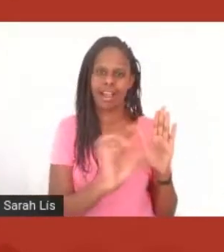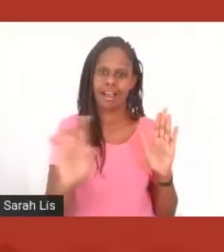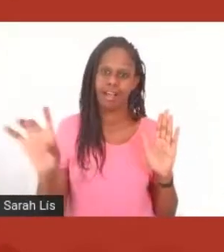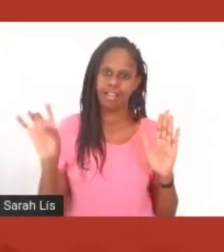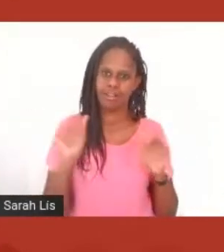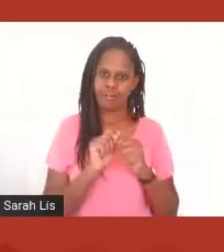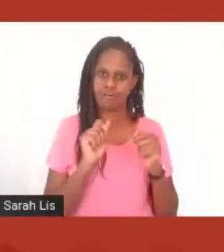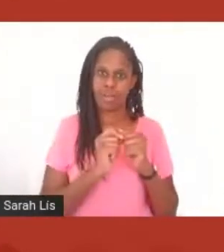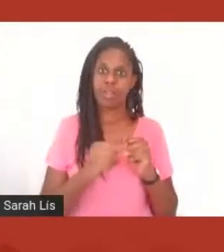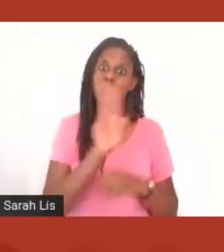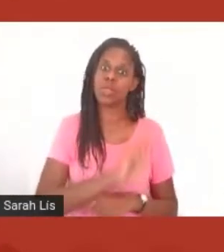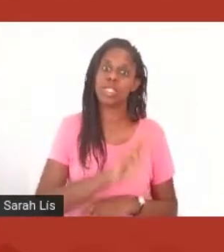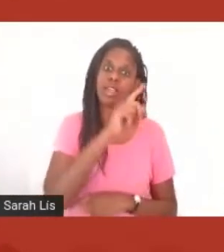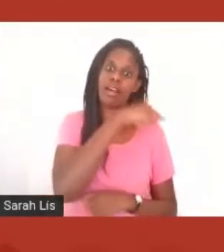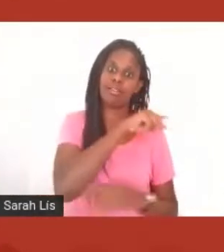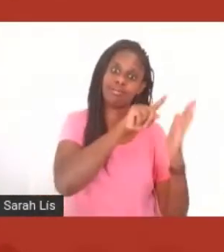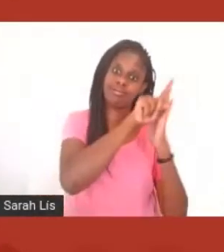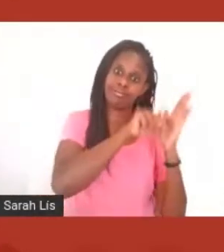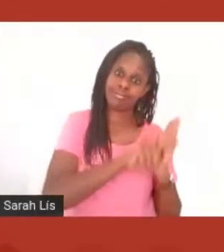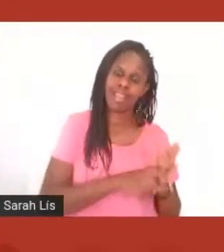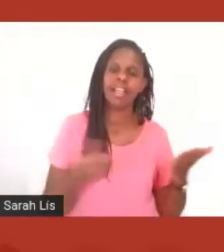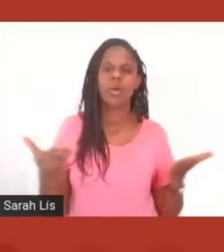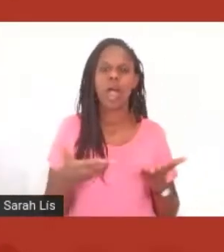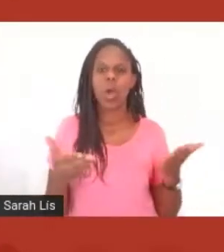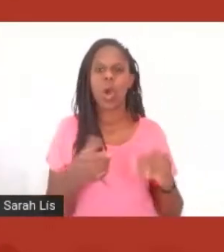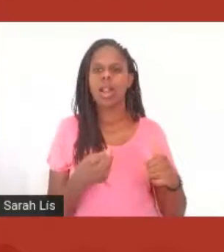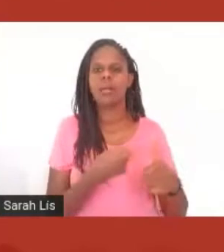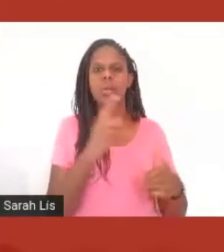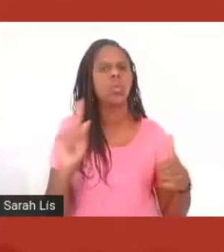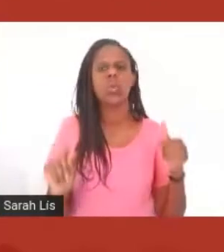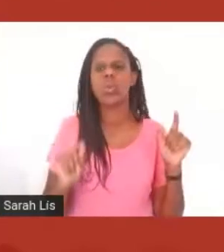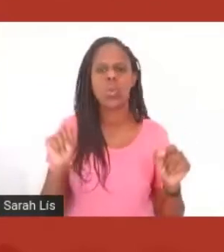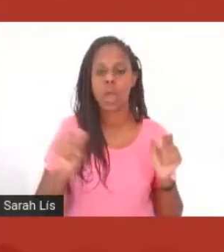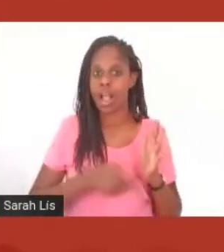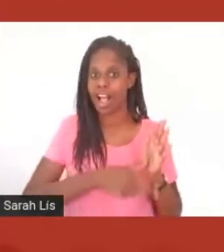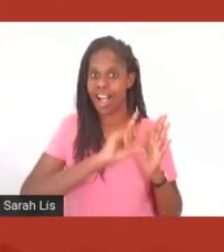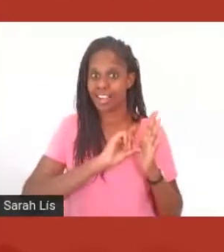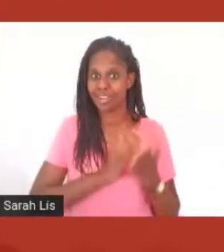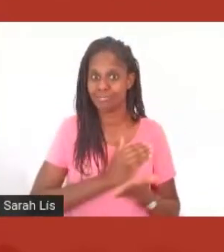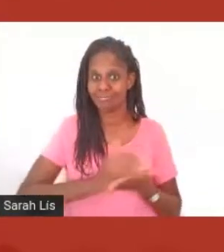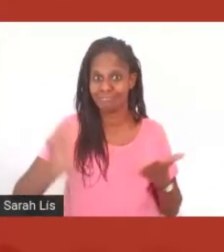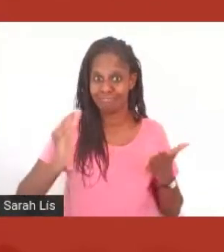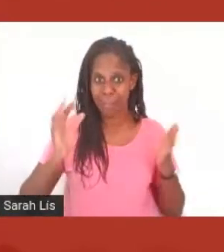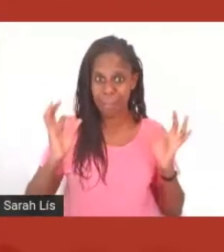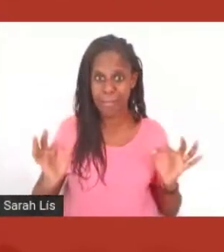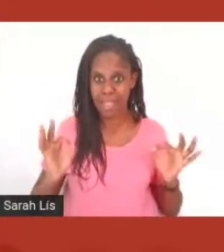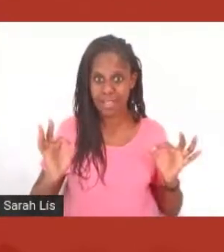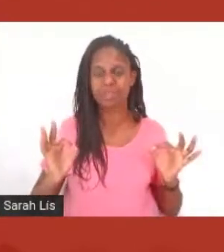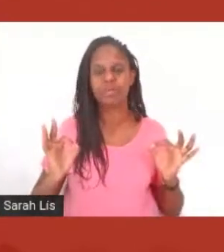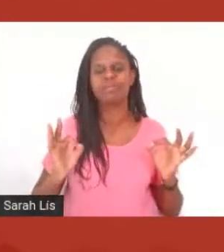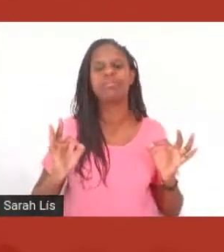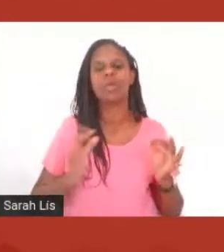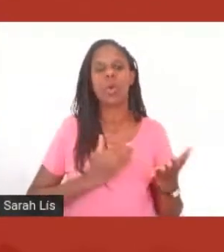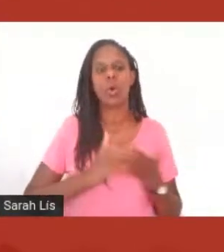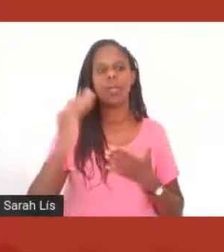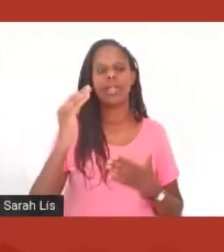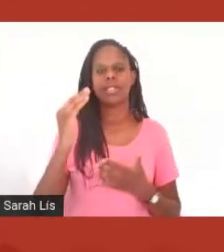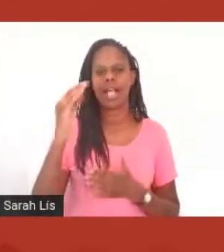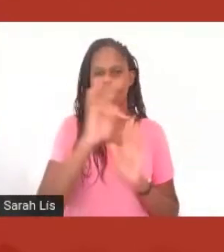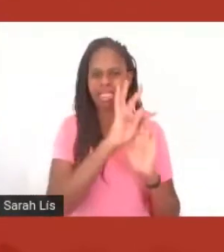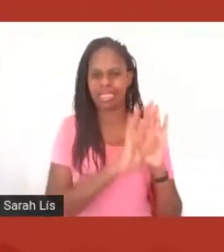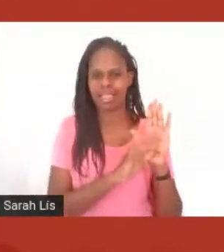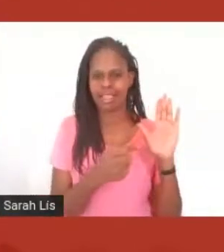acho que o primeiro passo agora, antes da gente começar, propriamente dito, a levantar essas hipóteses do texto,